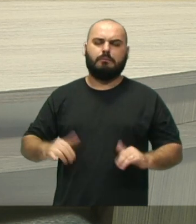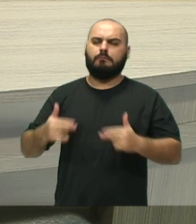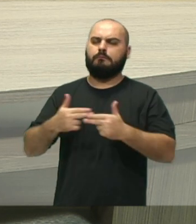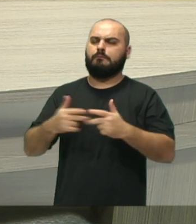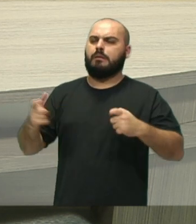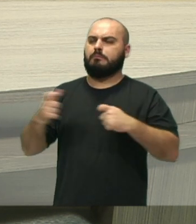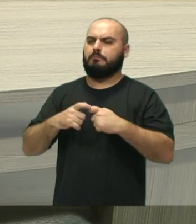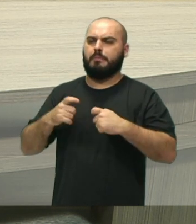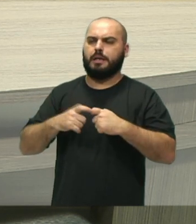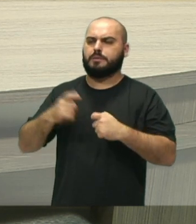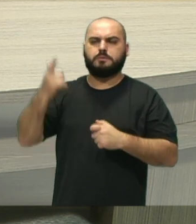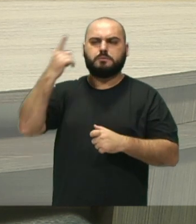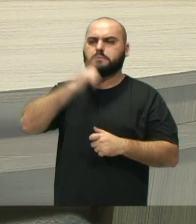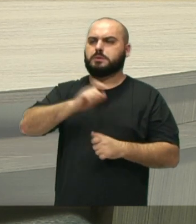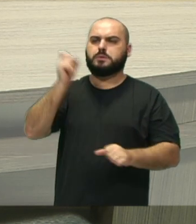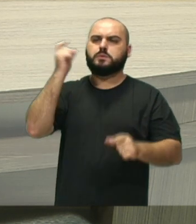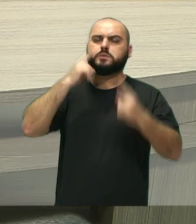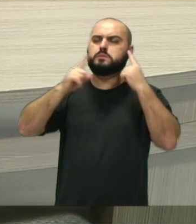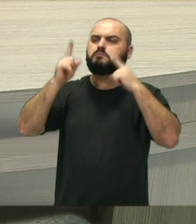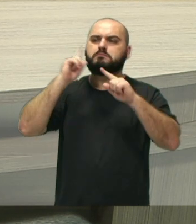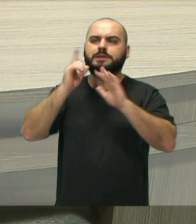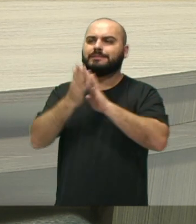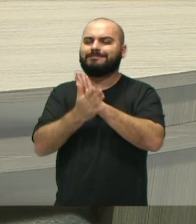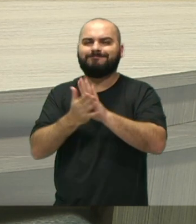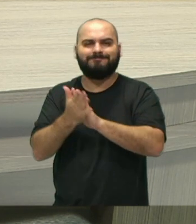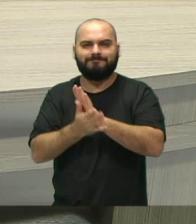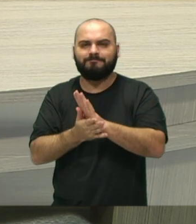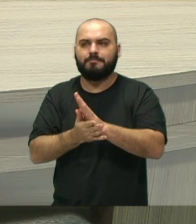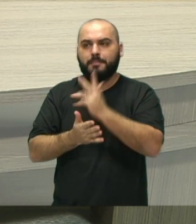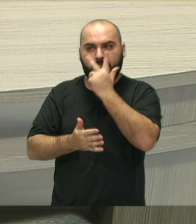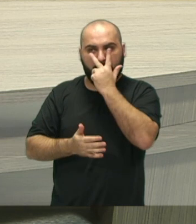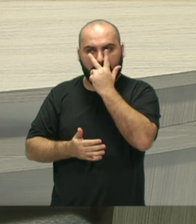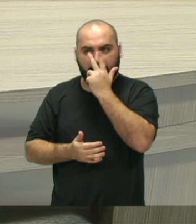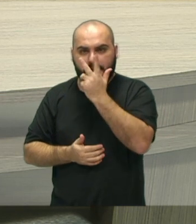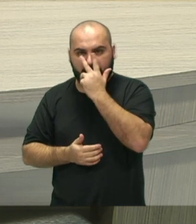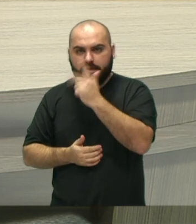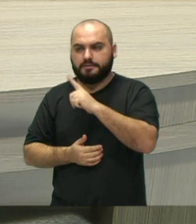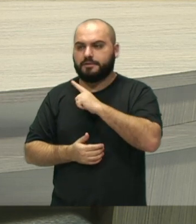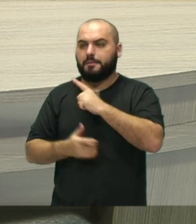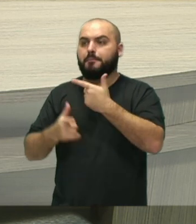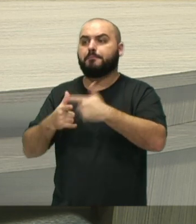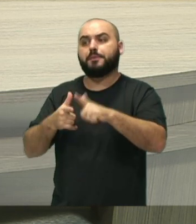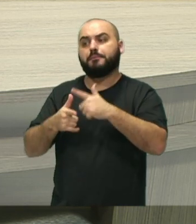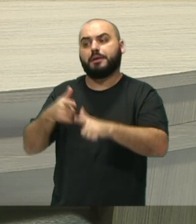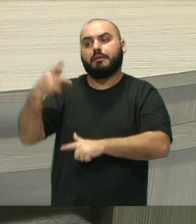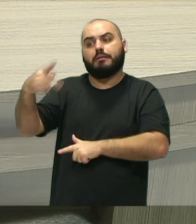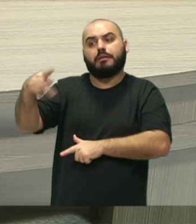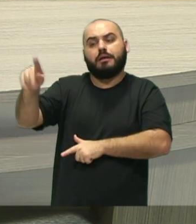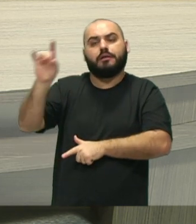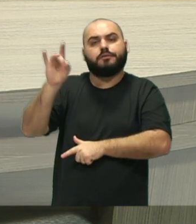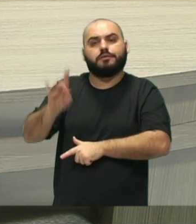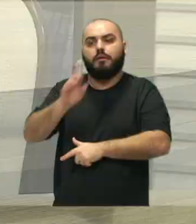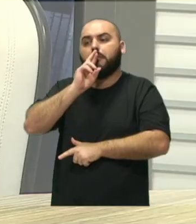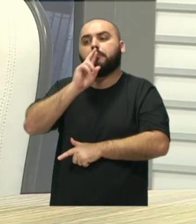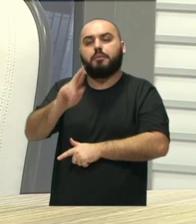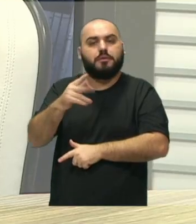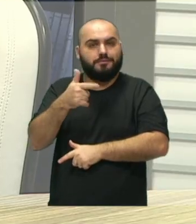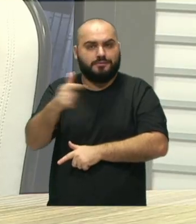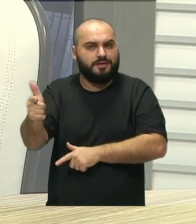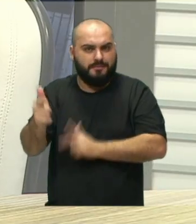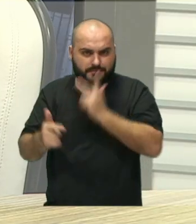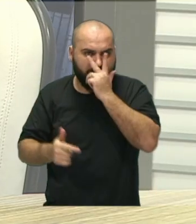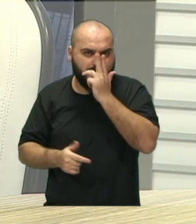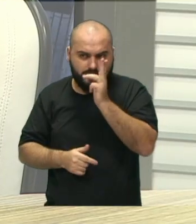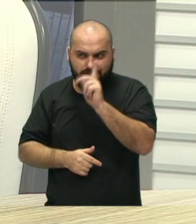médicos, ninguém conseguiu detectar e fica achando que de repente é um problema só dela e que não tem solução. De